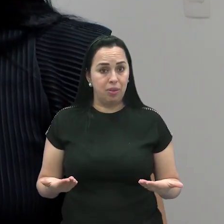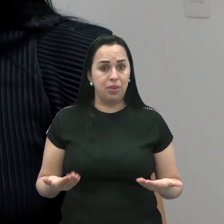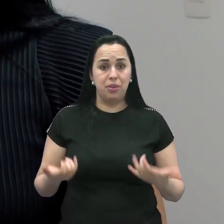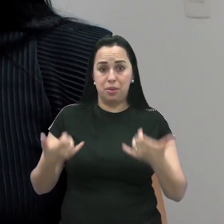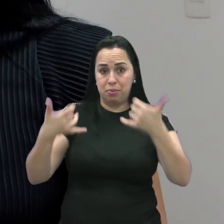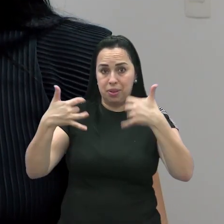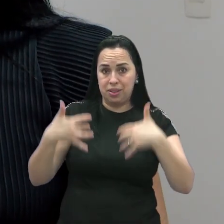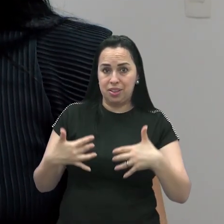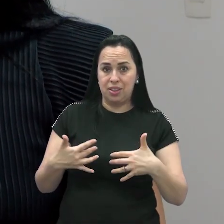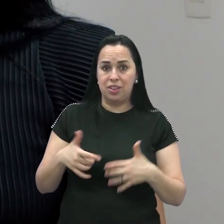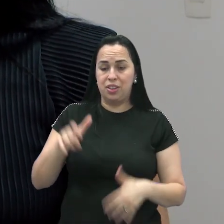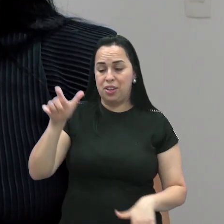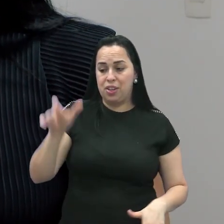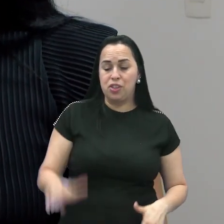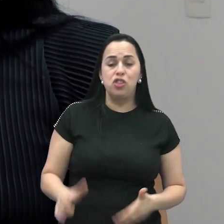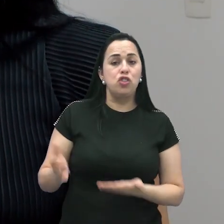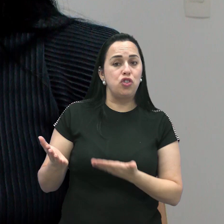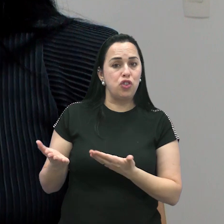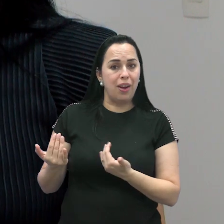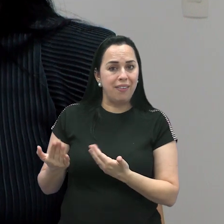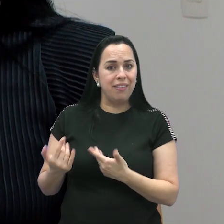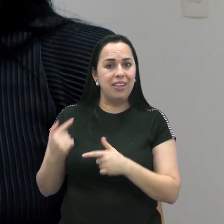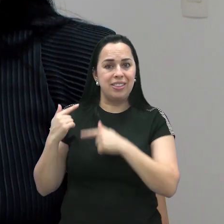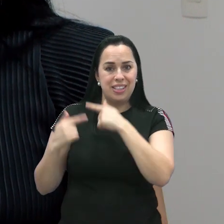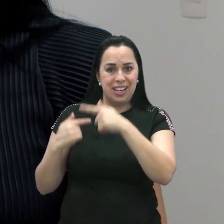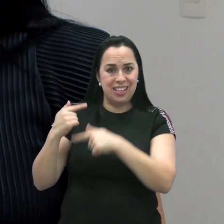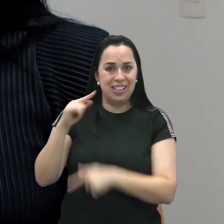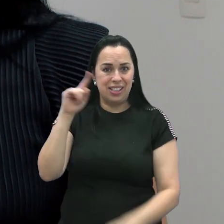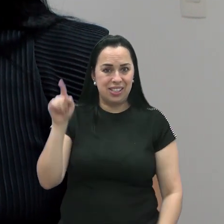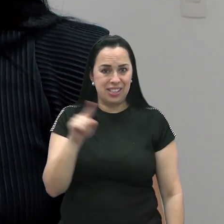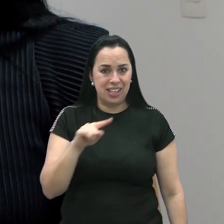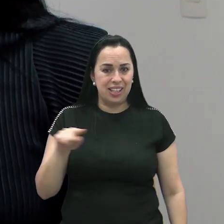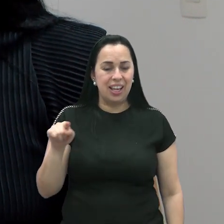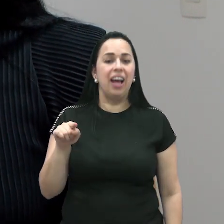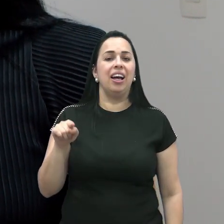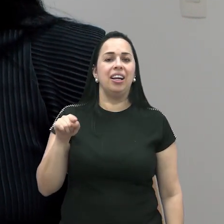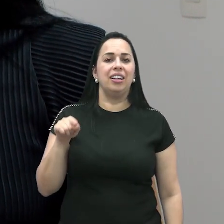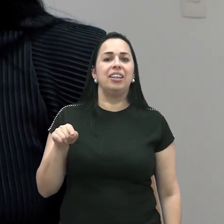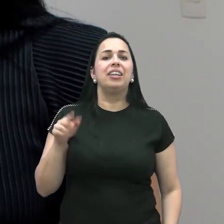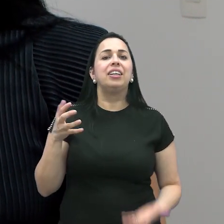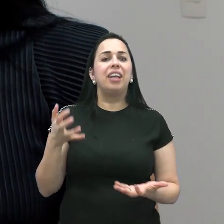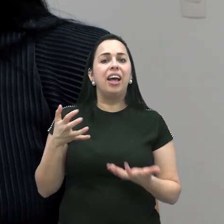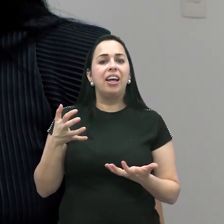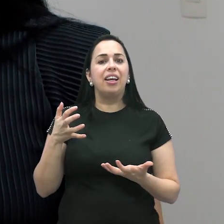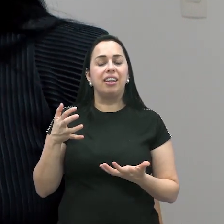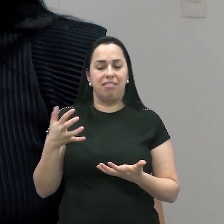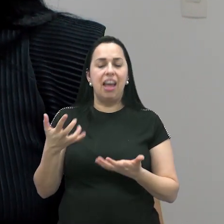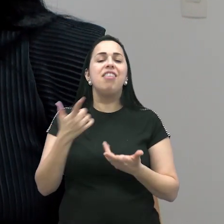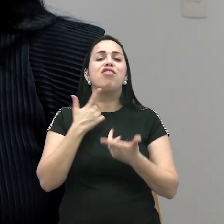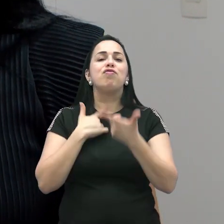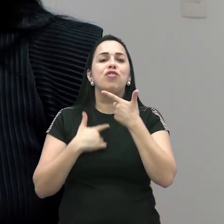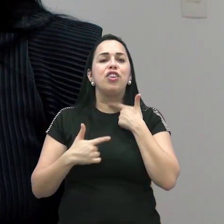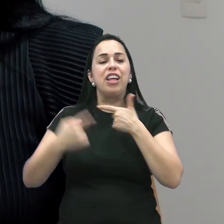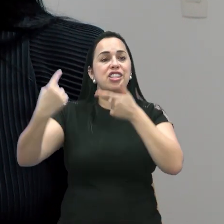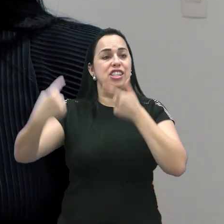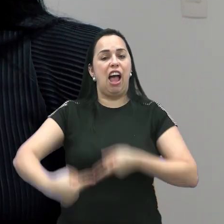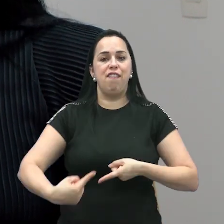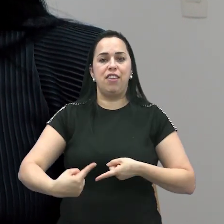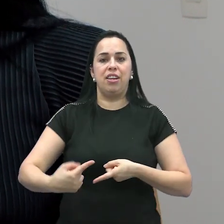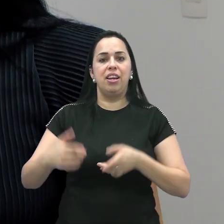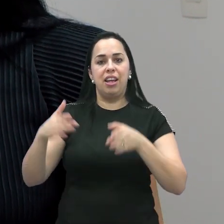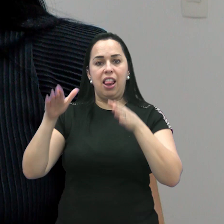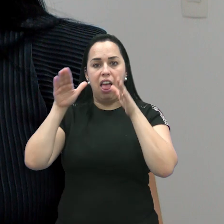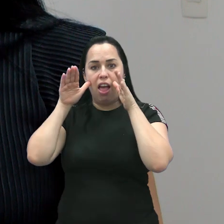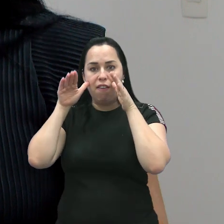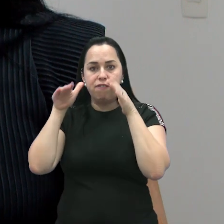ali do jovem ali dessa geração Z, né, que a gente chama, a gente fala de alguém que quer buscar desafios. Então ele é